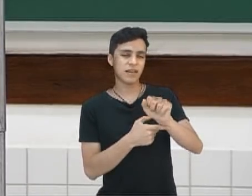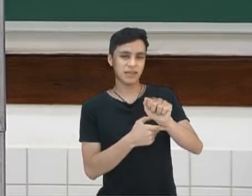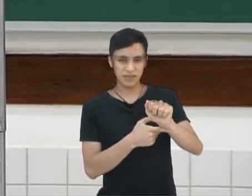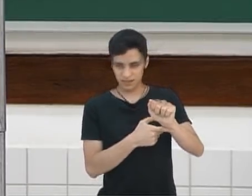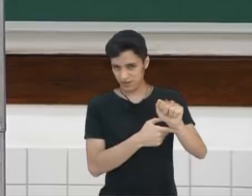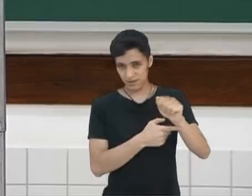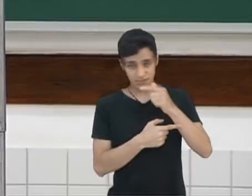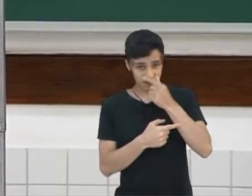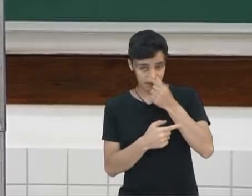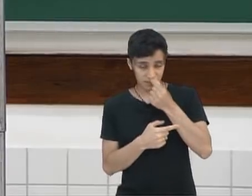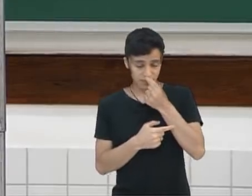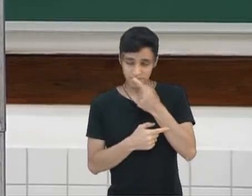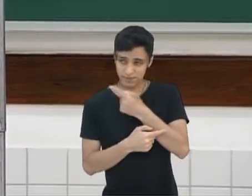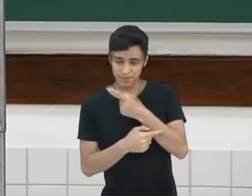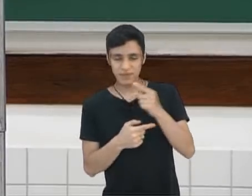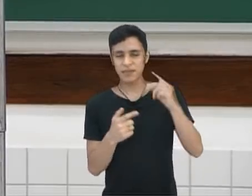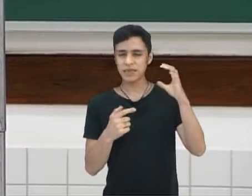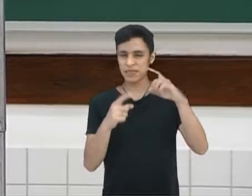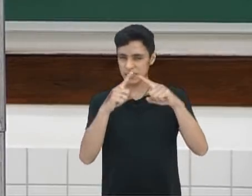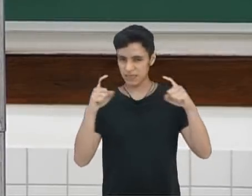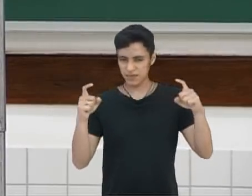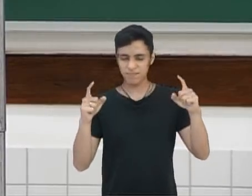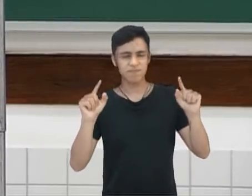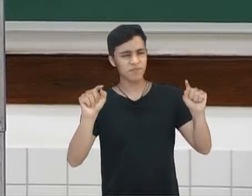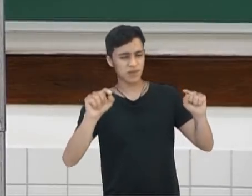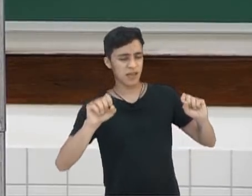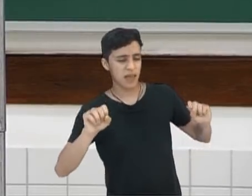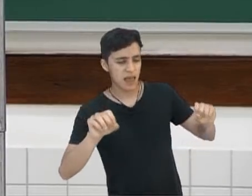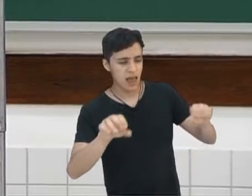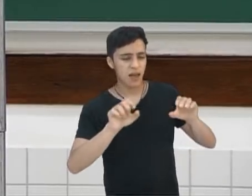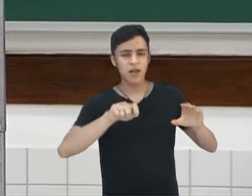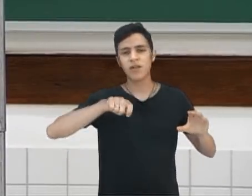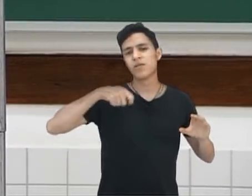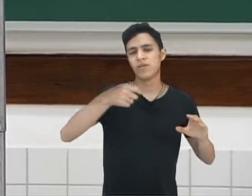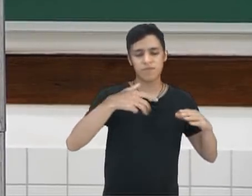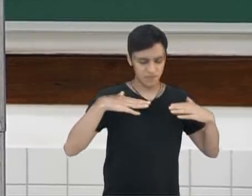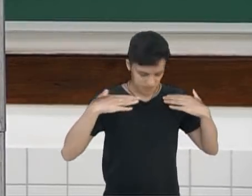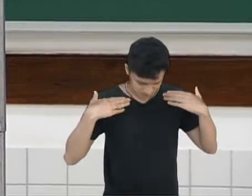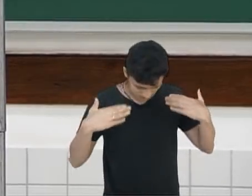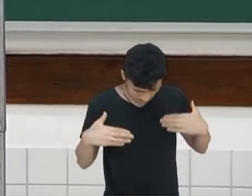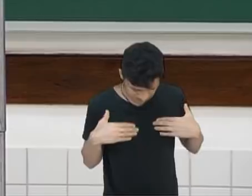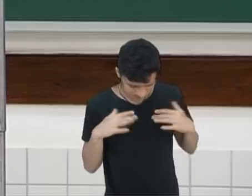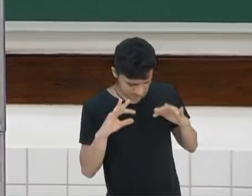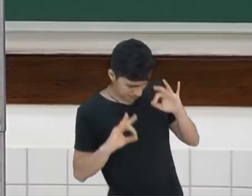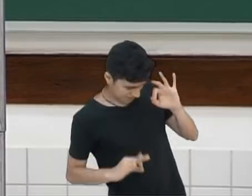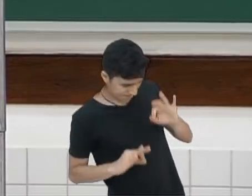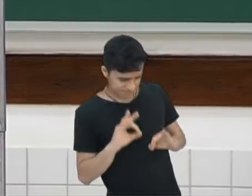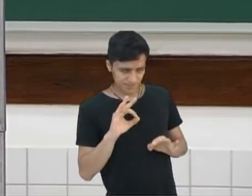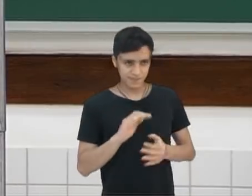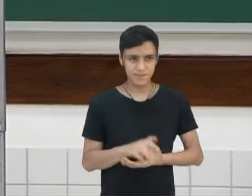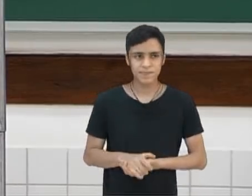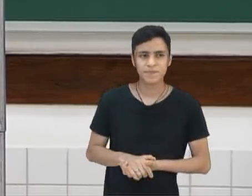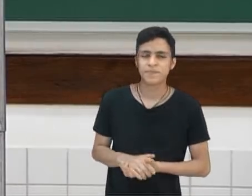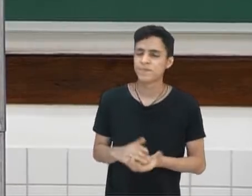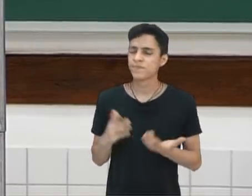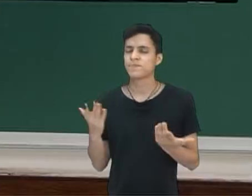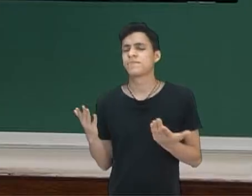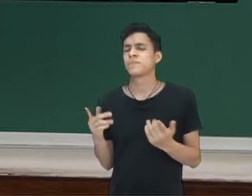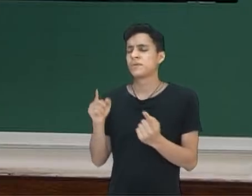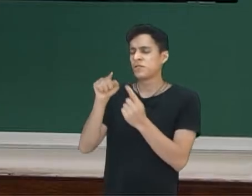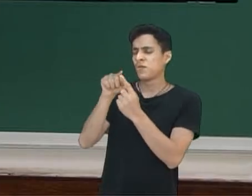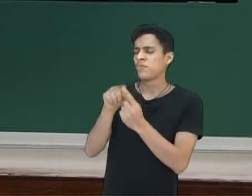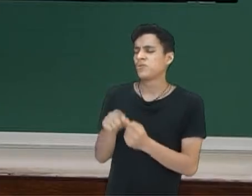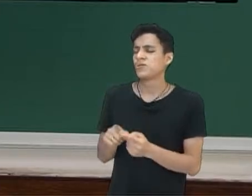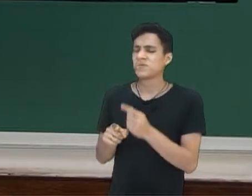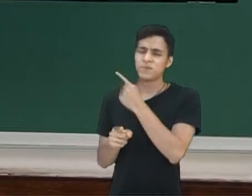para mais uma aula sobre organização do corpo humano. Vamos lá? Então, quais são os objetivos